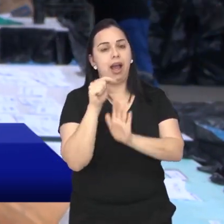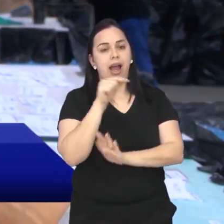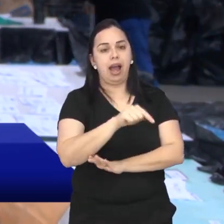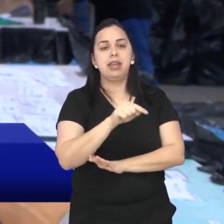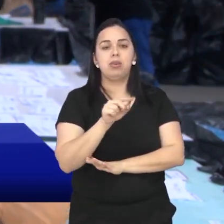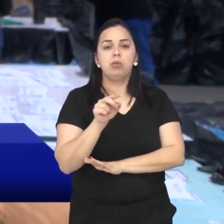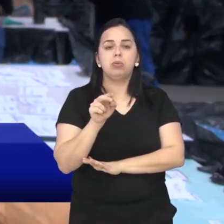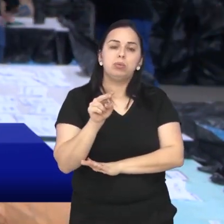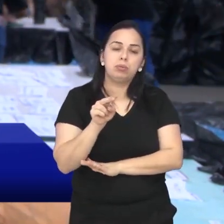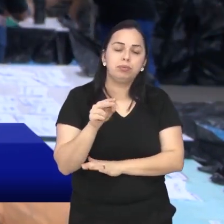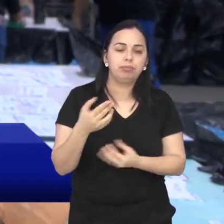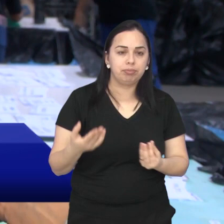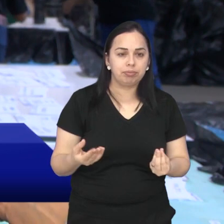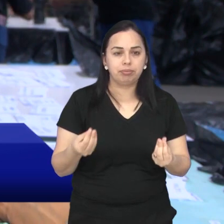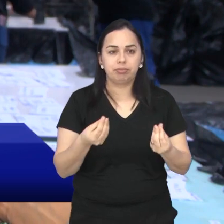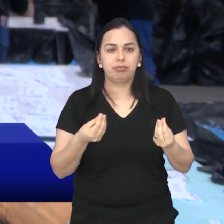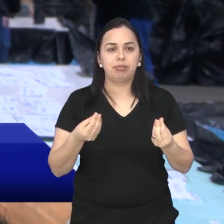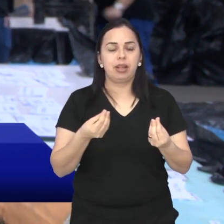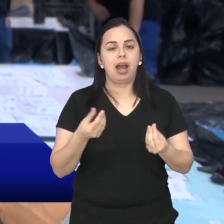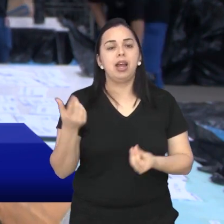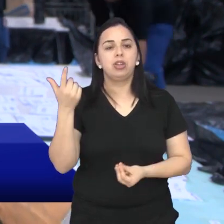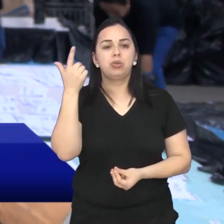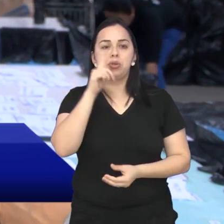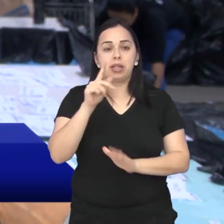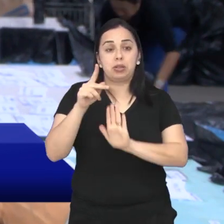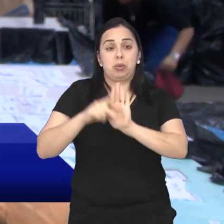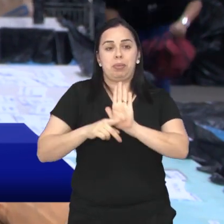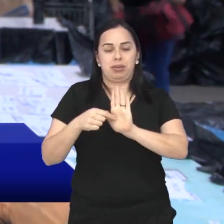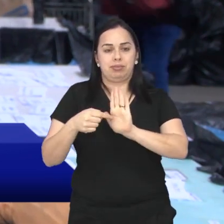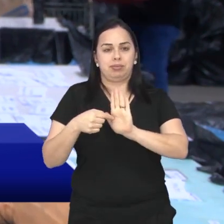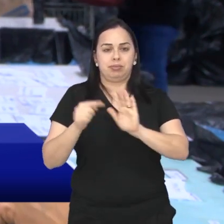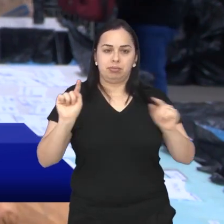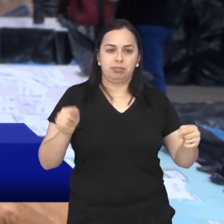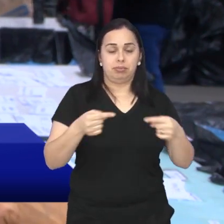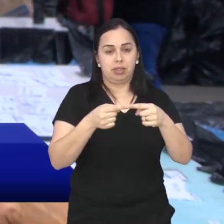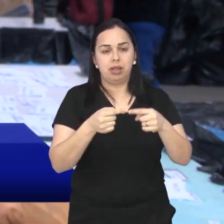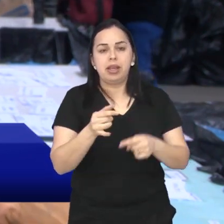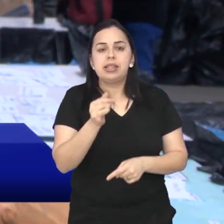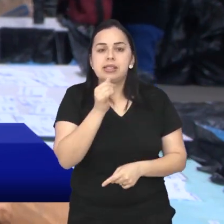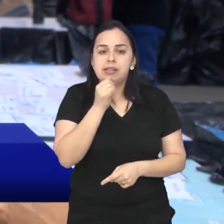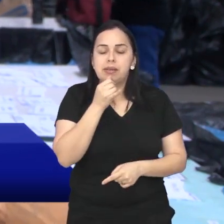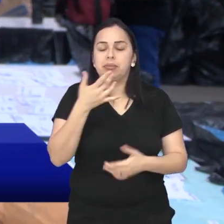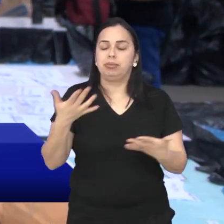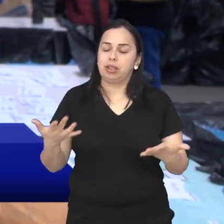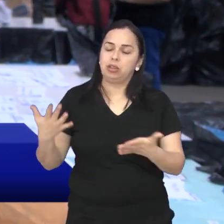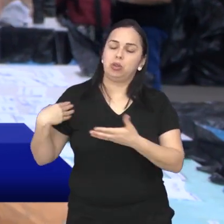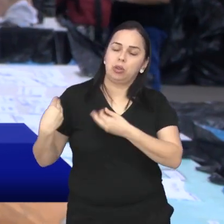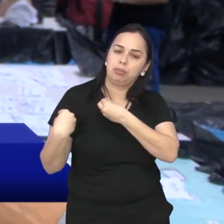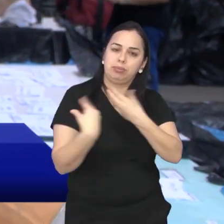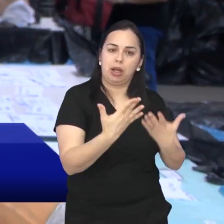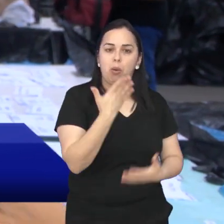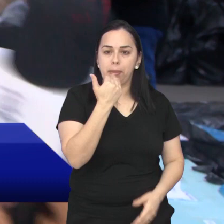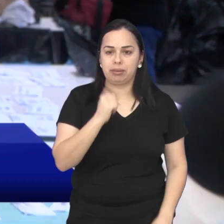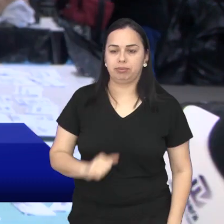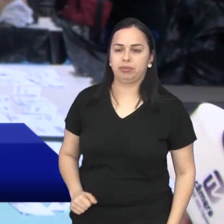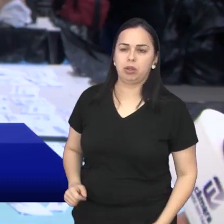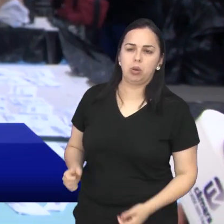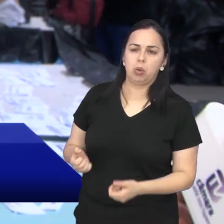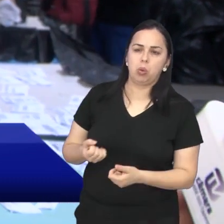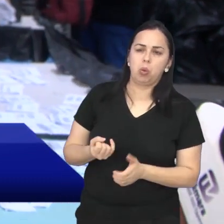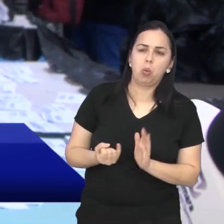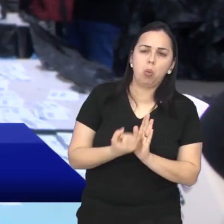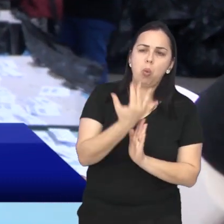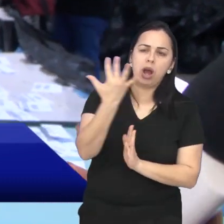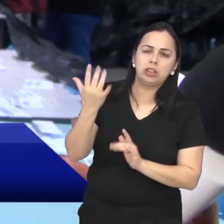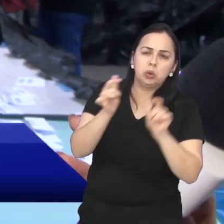daí passam a utilizar dos nossos programas. Um deles é o encaminhamento dos alimentos. Hoje existem